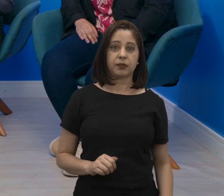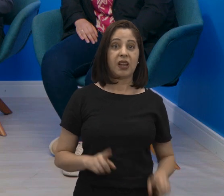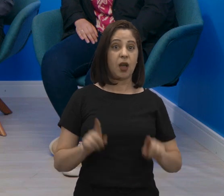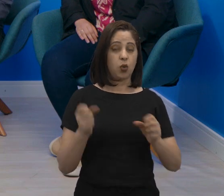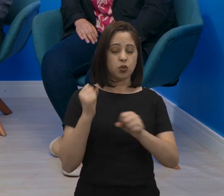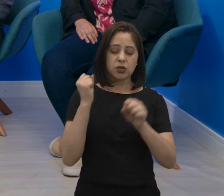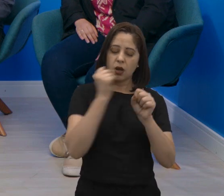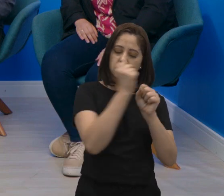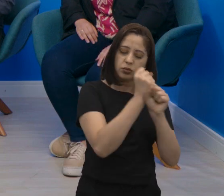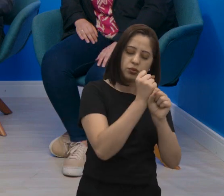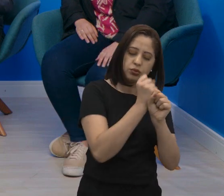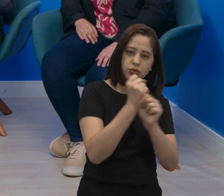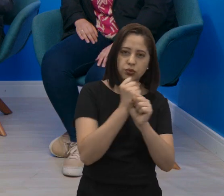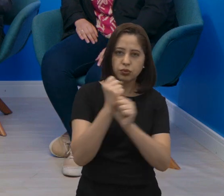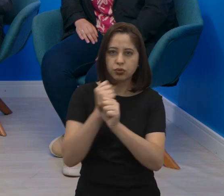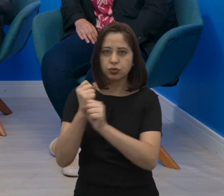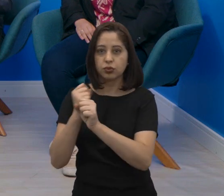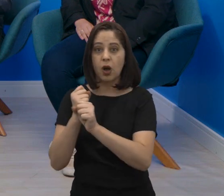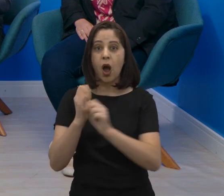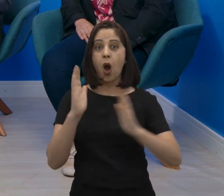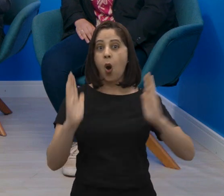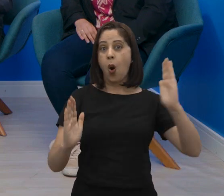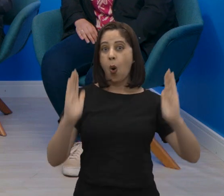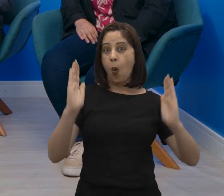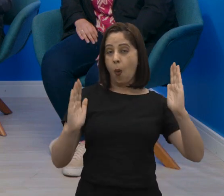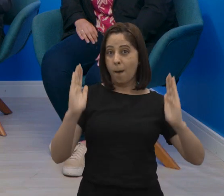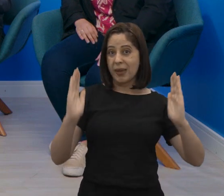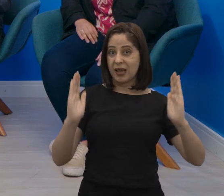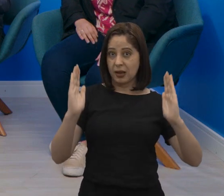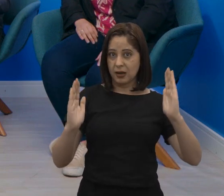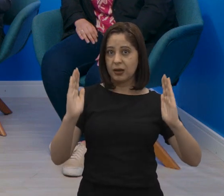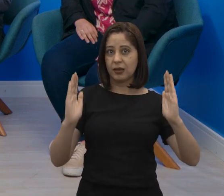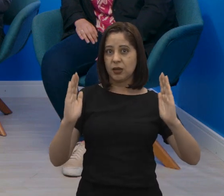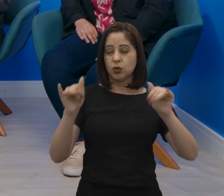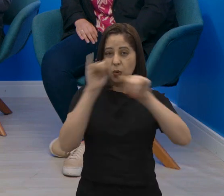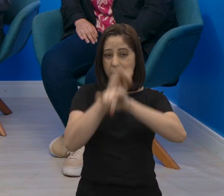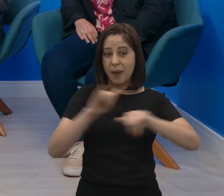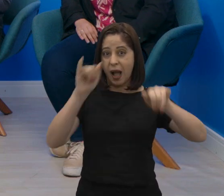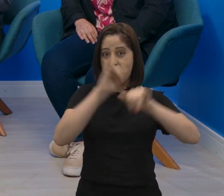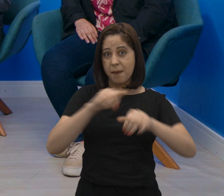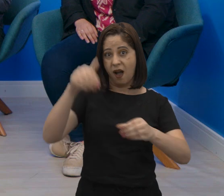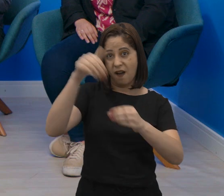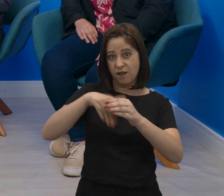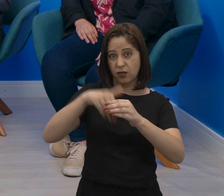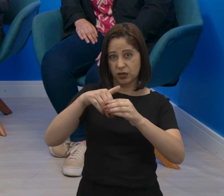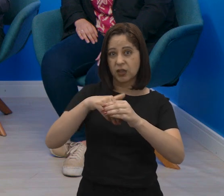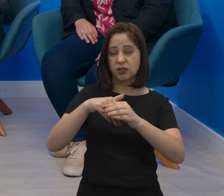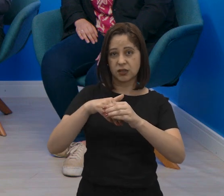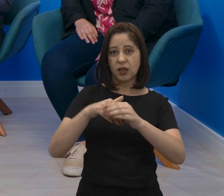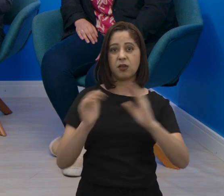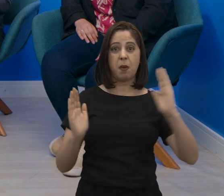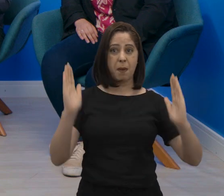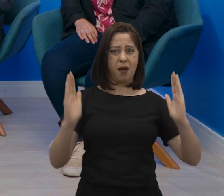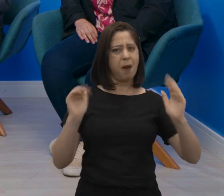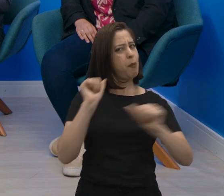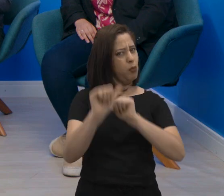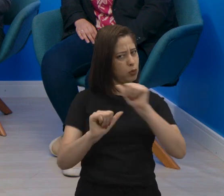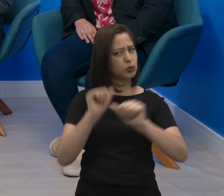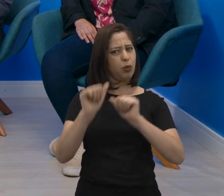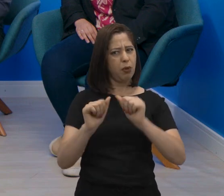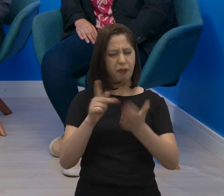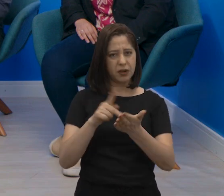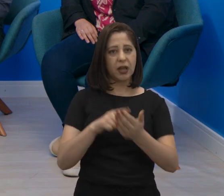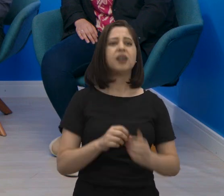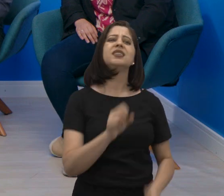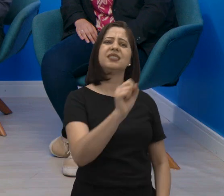dos anos, o período, né, o tempo em que a propaganda eleitoral gratuita fica no ar mudou também,